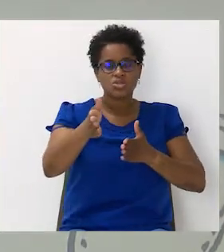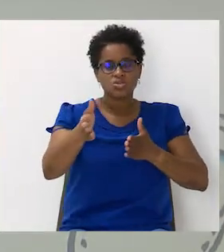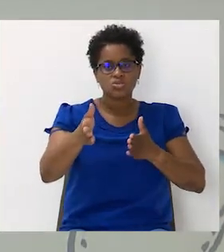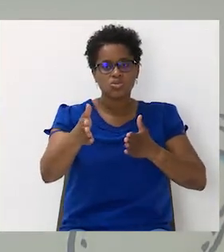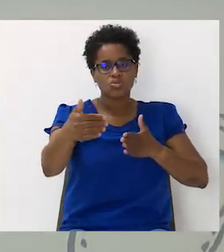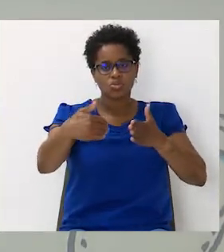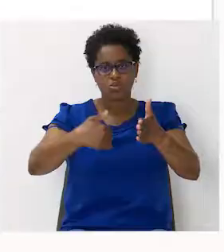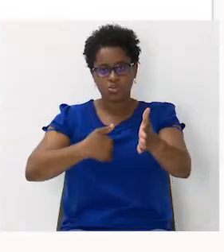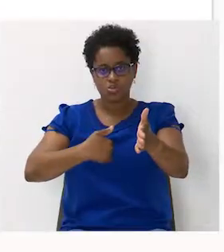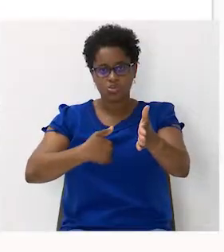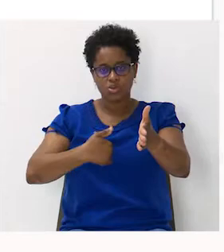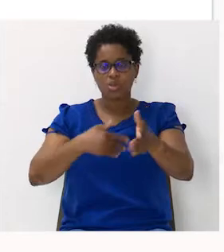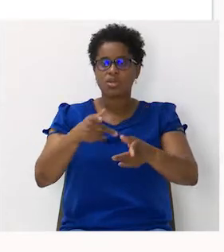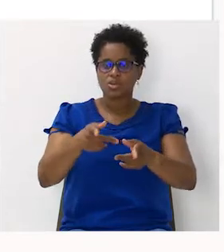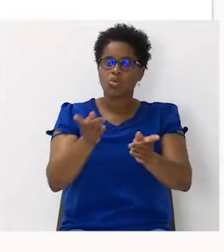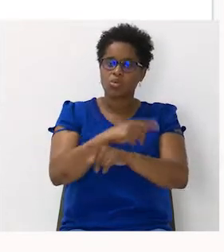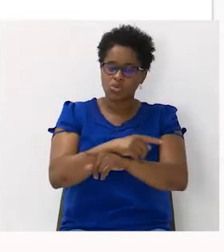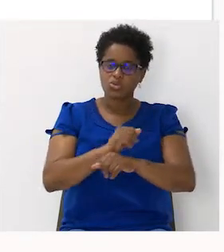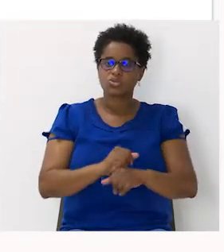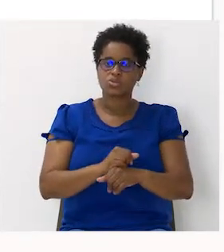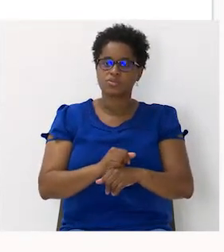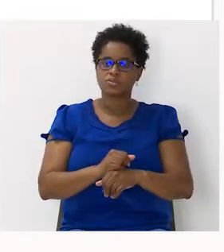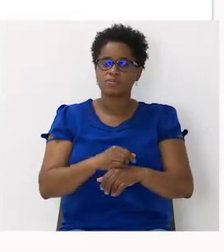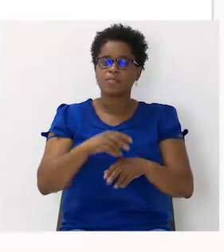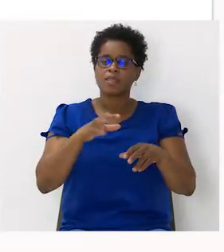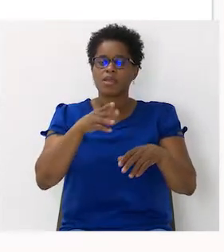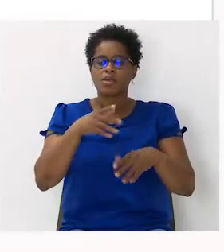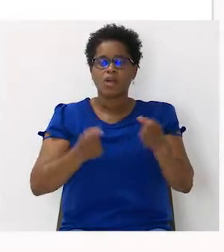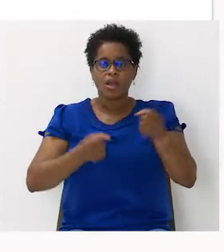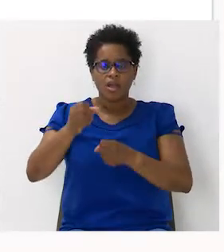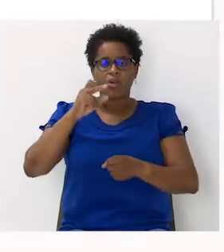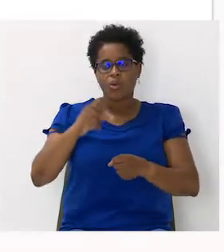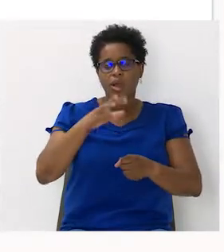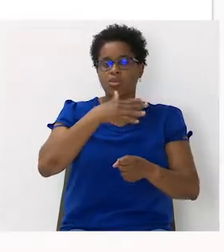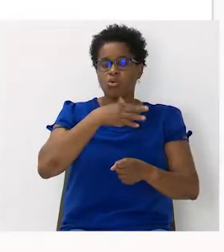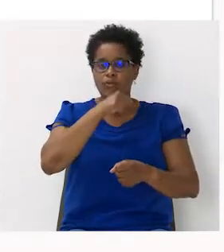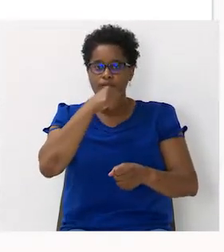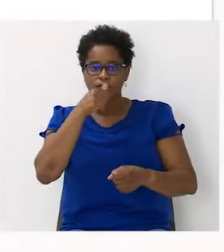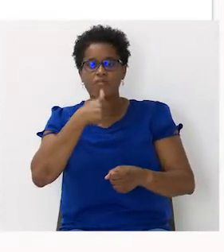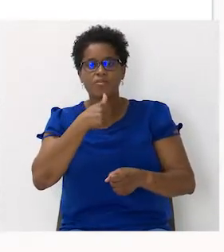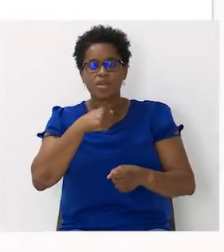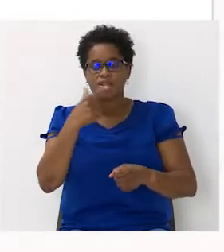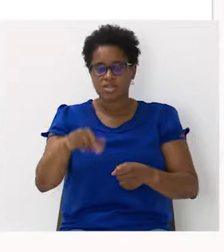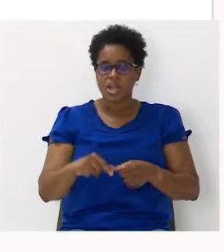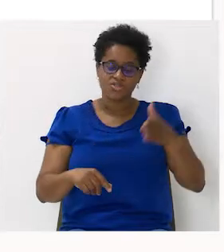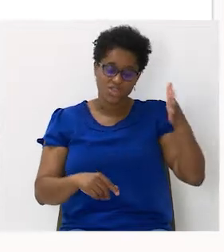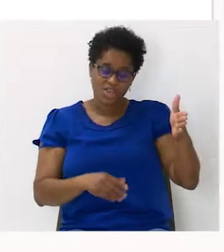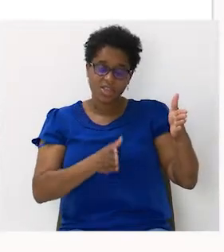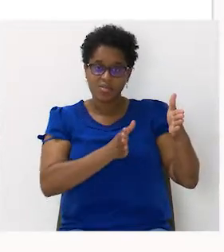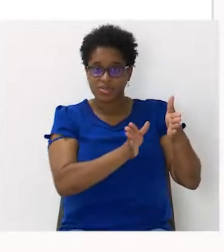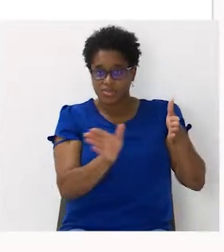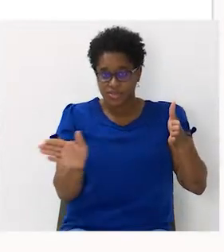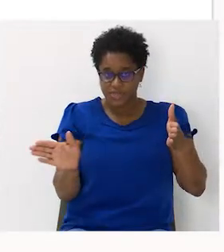opostos. Automóvel A de cor vermelha se encontra de esquerda para direita,